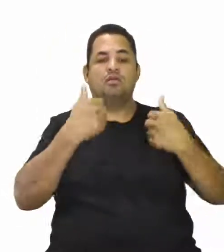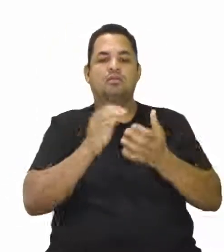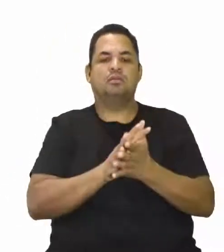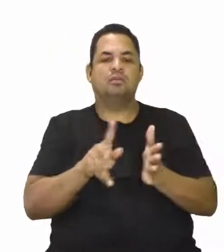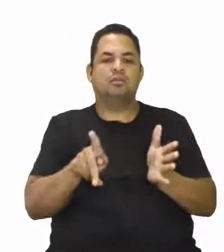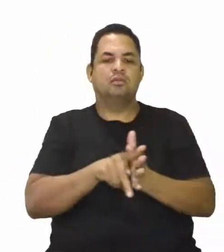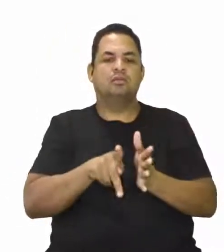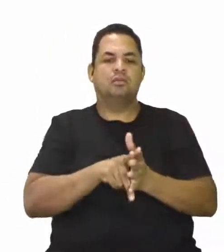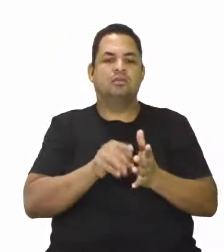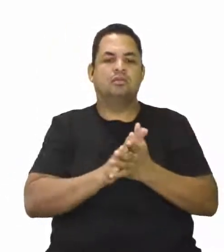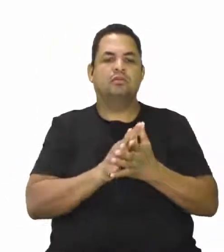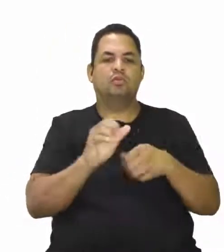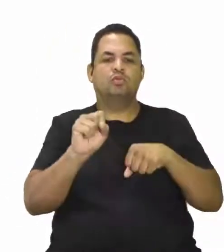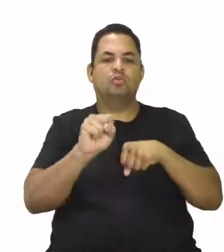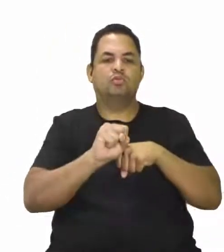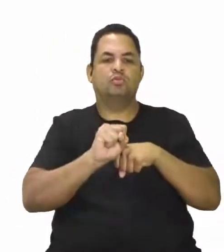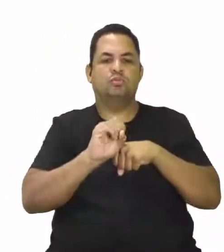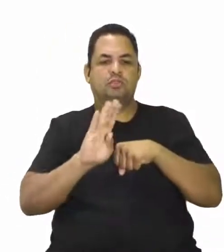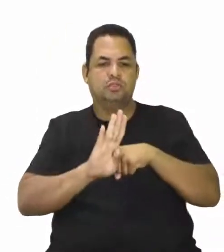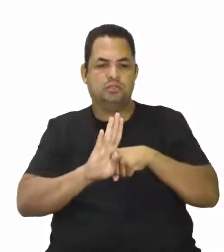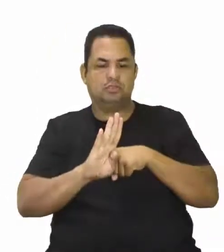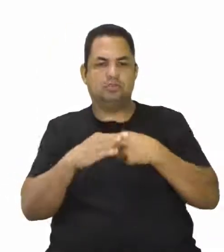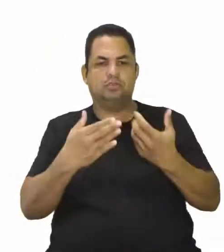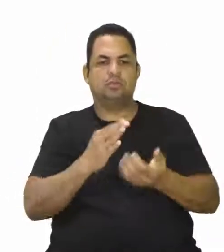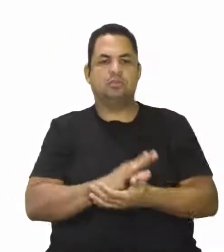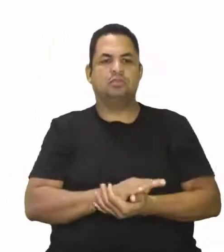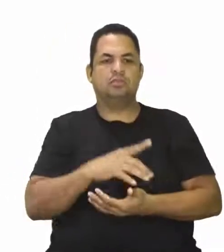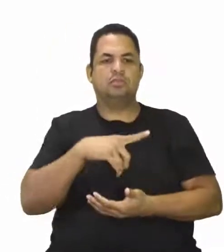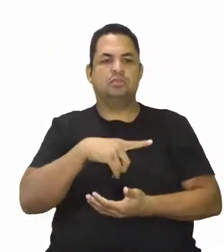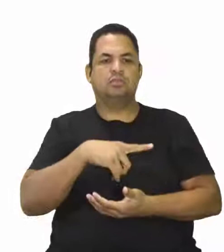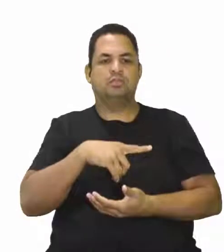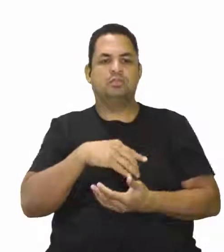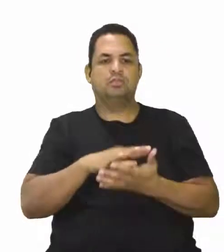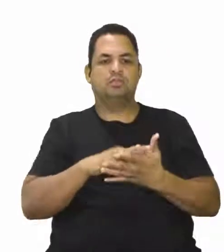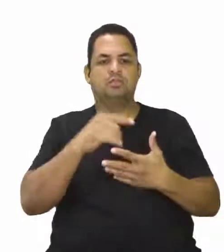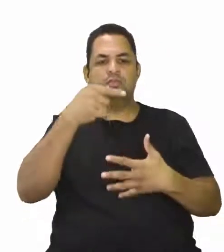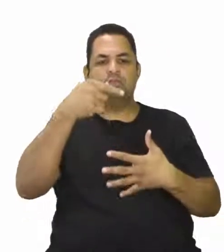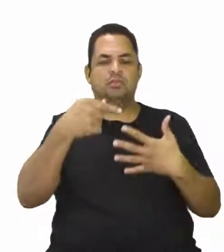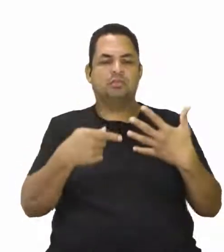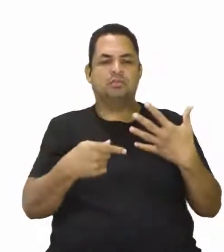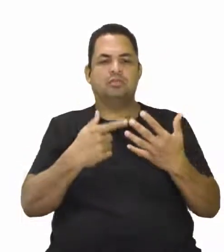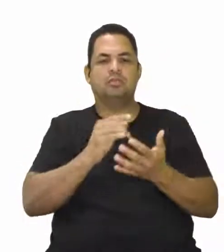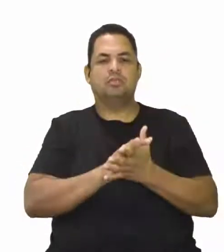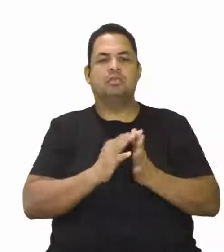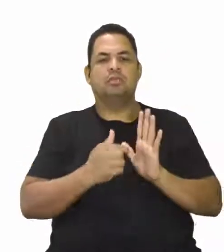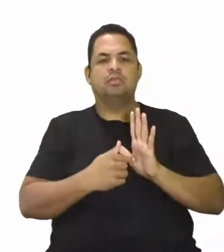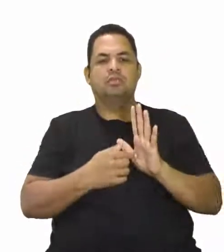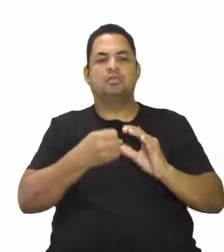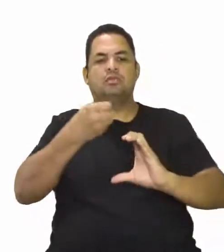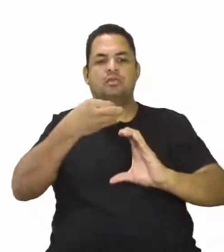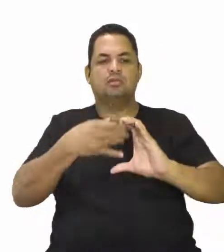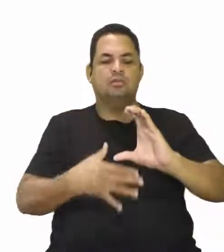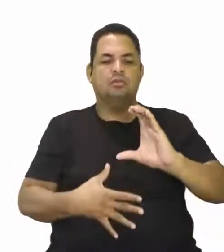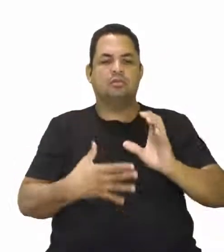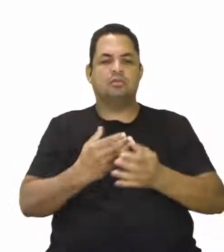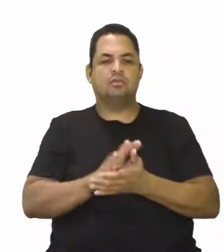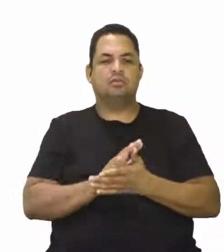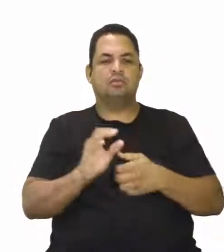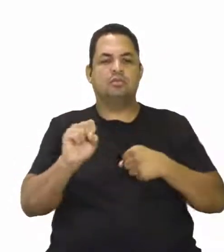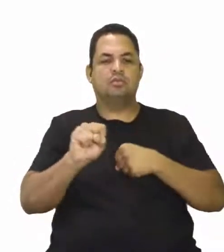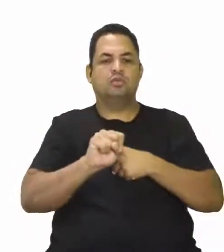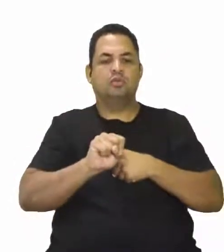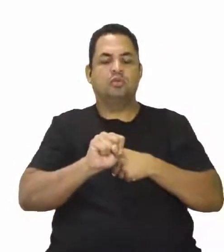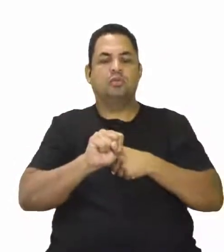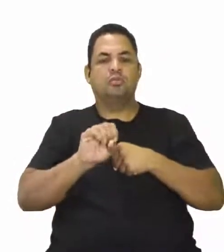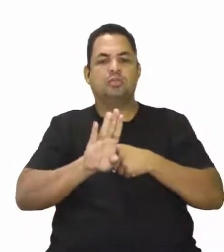fixas dos substantivos. Nós temos os relacionais, que eles expressam característica do